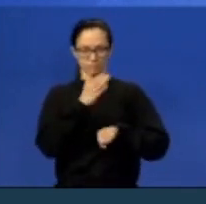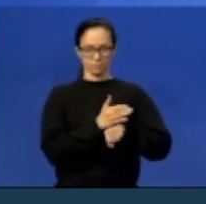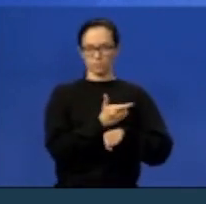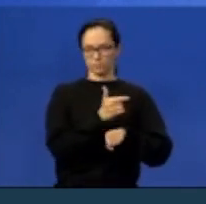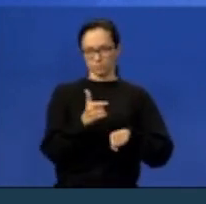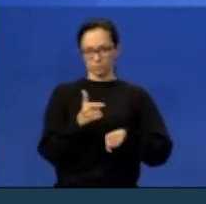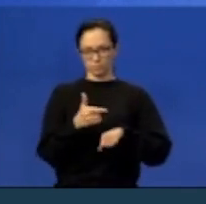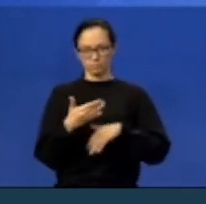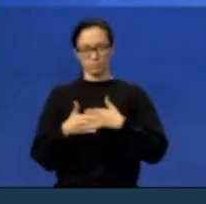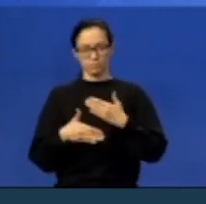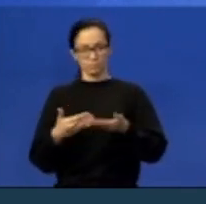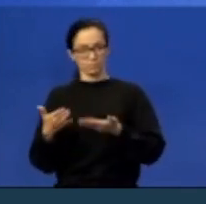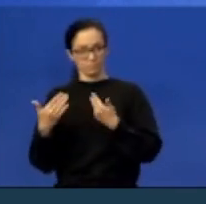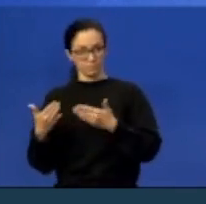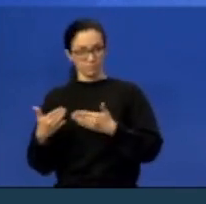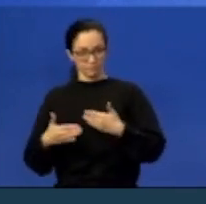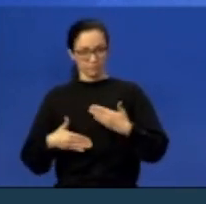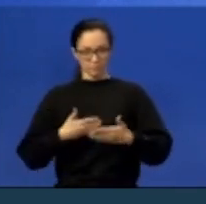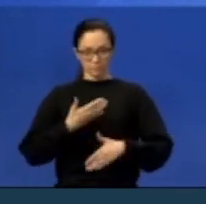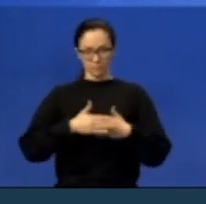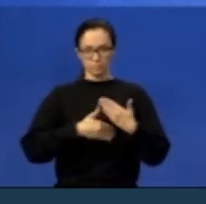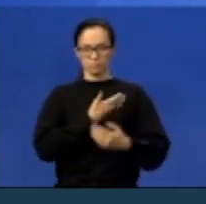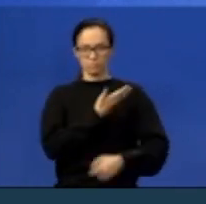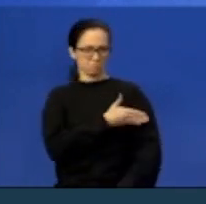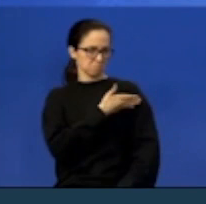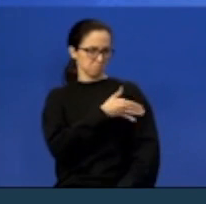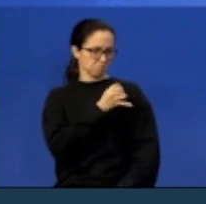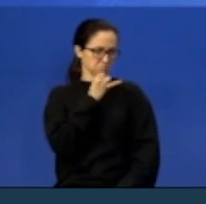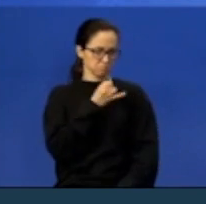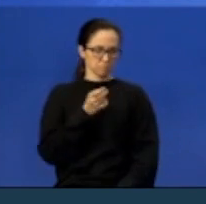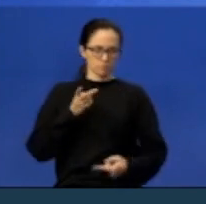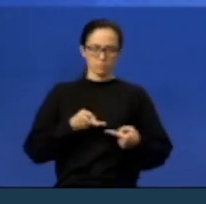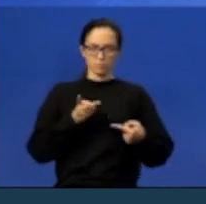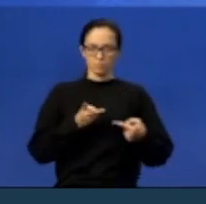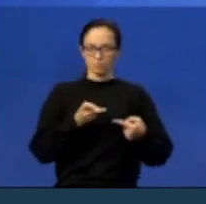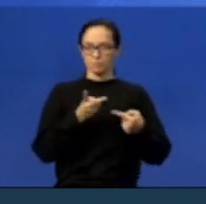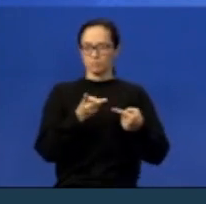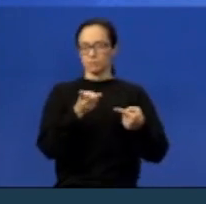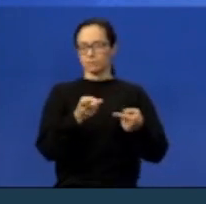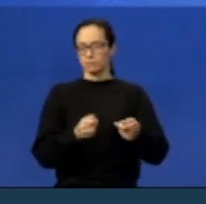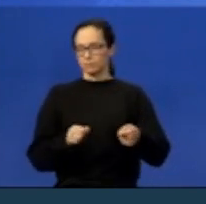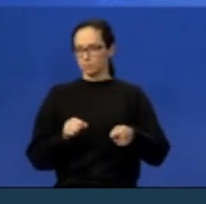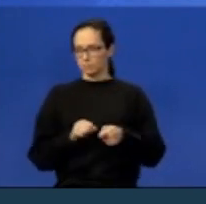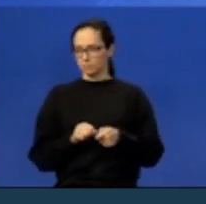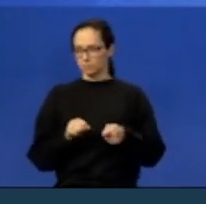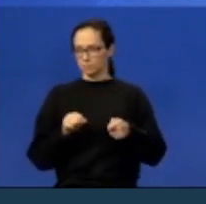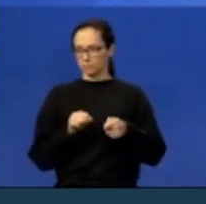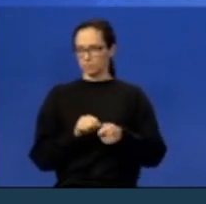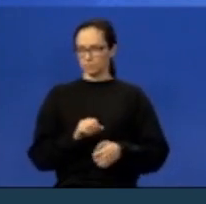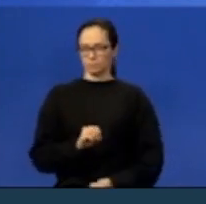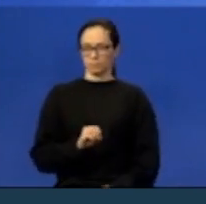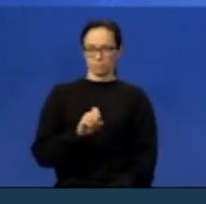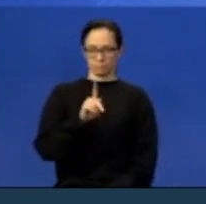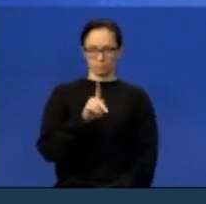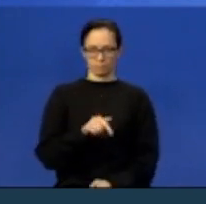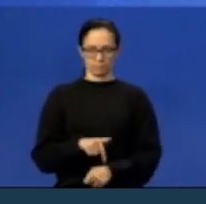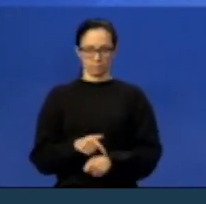nos campeonatos em que o indivíduo ele tem um treino prolongado, porém com uma magnitude de